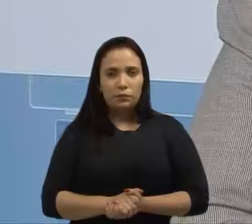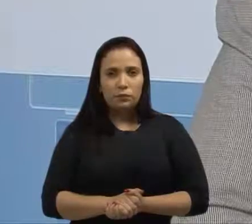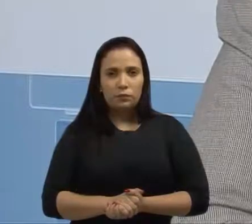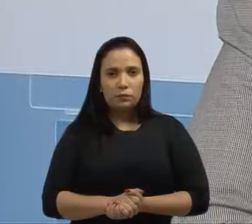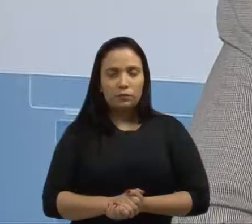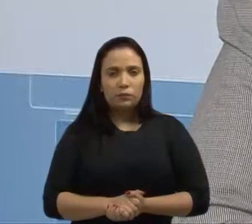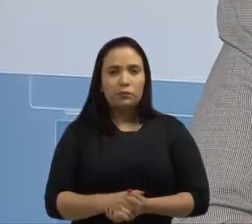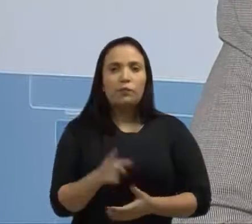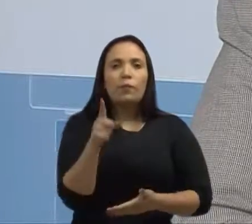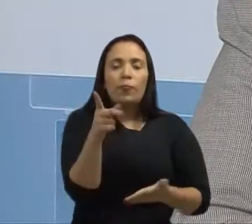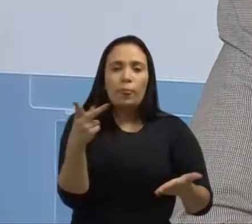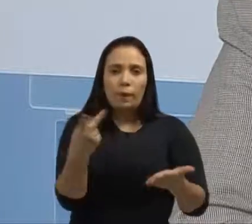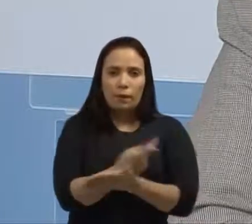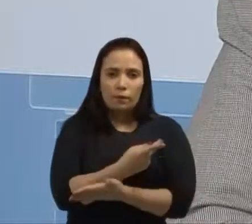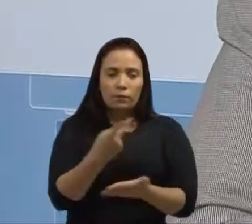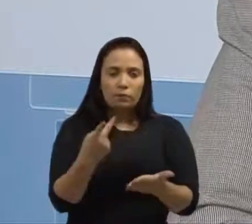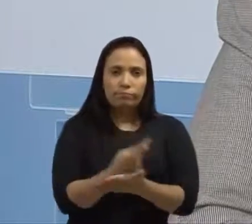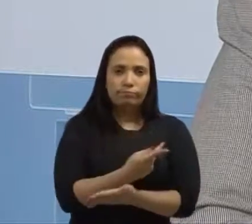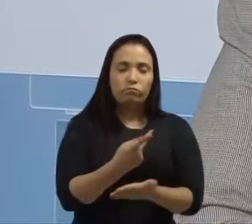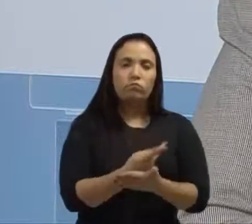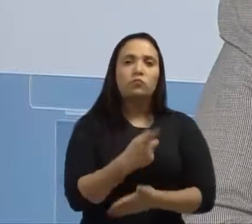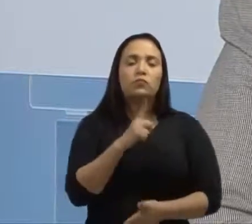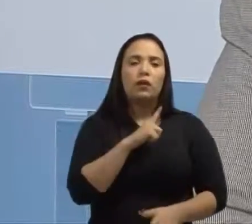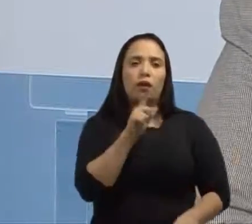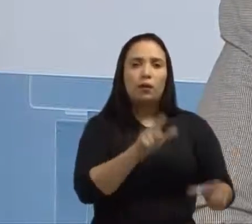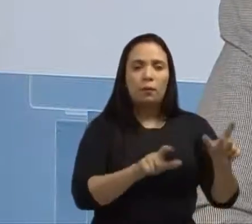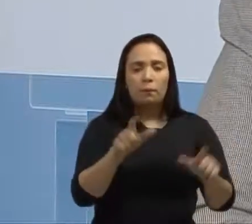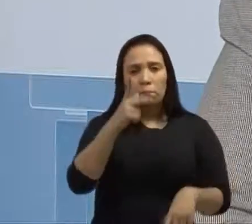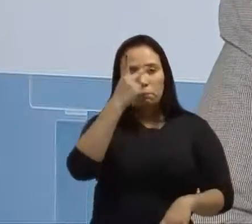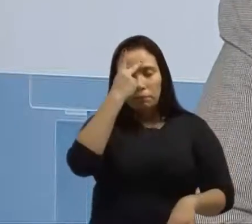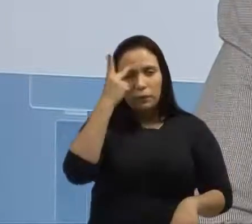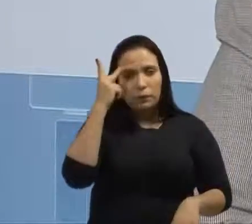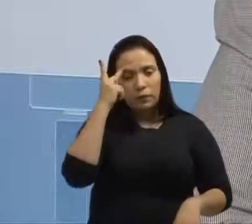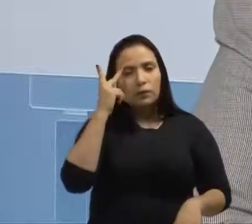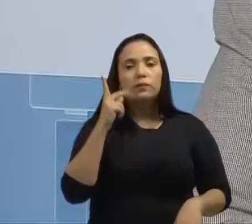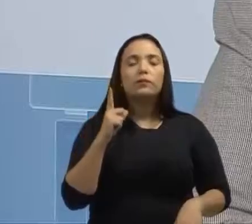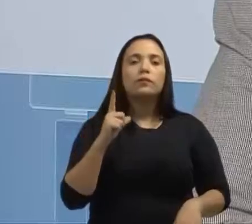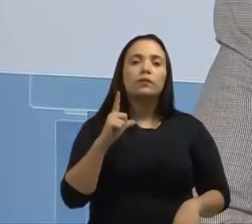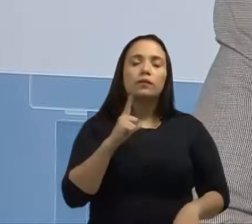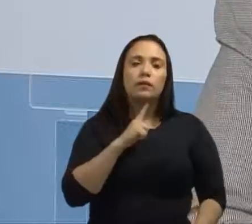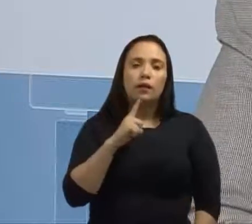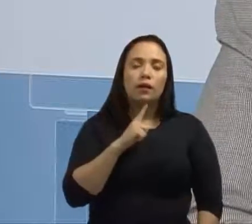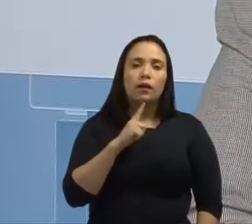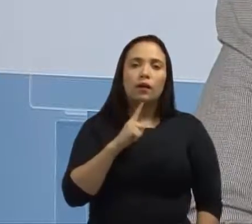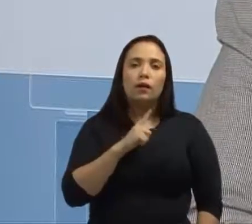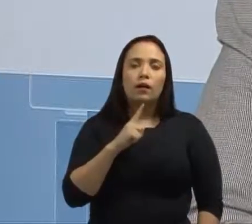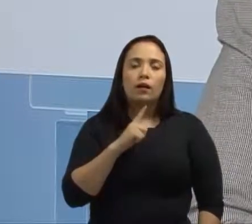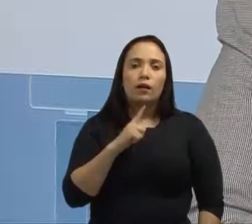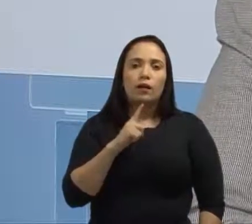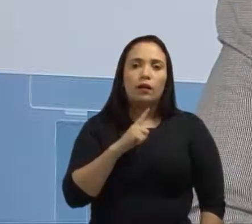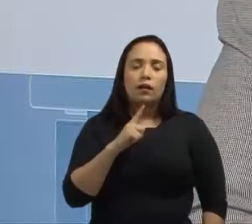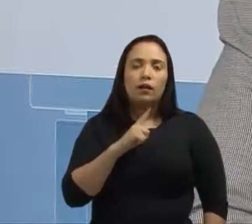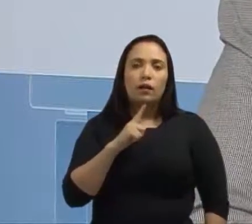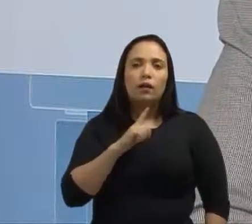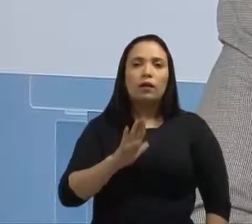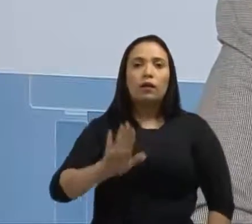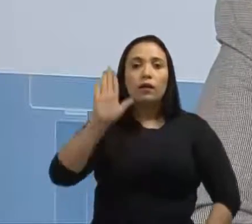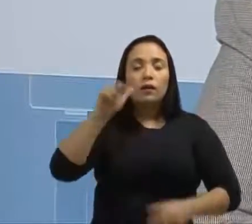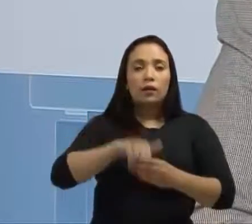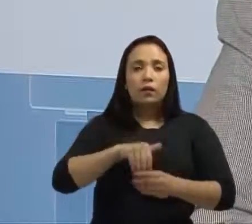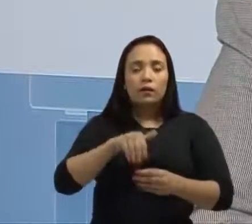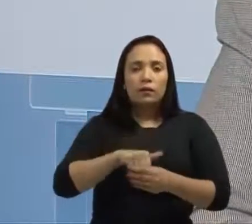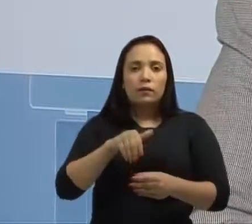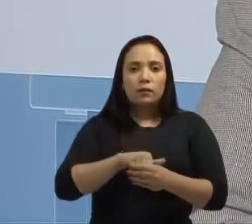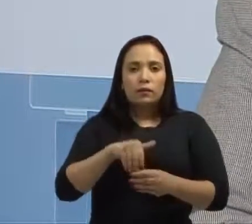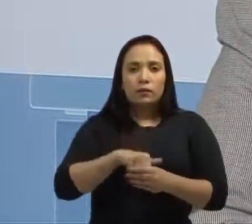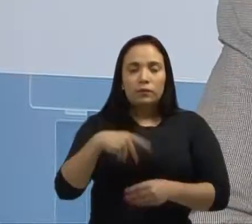Isso que está acontecendo, tem gente que não está gostando. Porque tem gente com plataforma própria de candidatura,